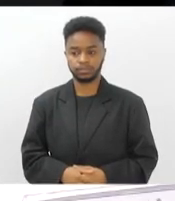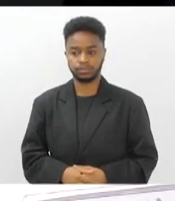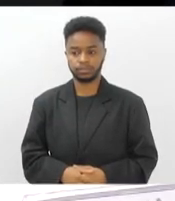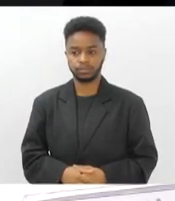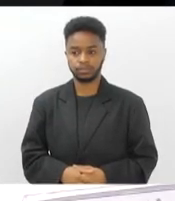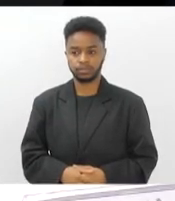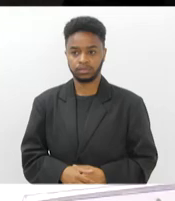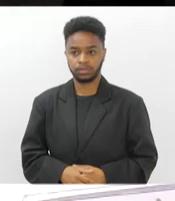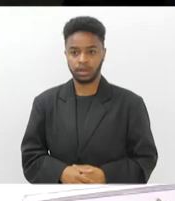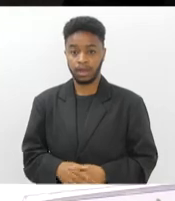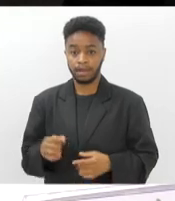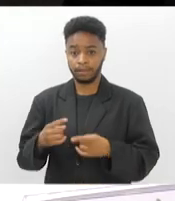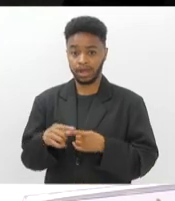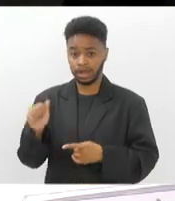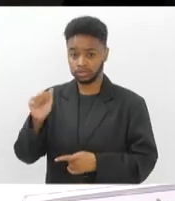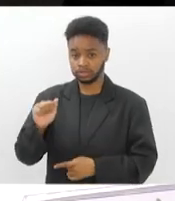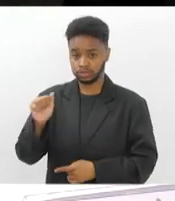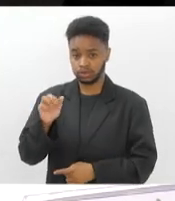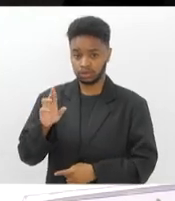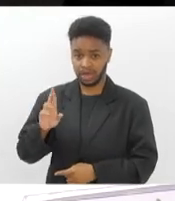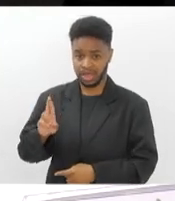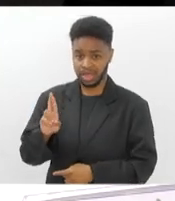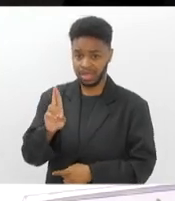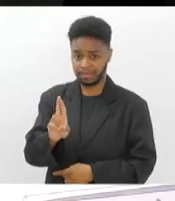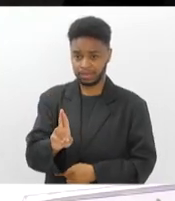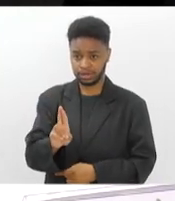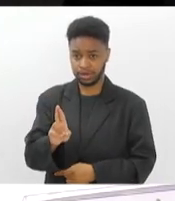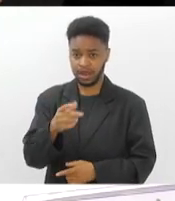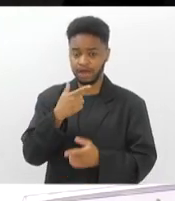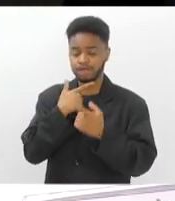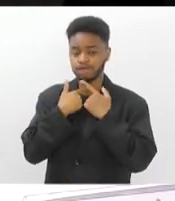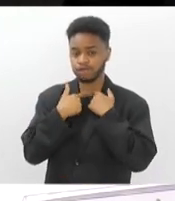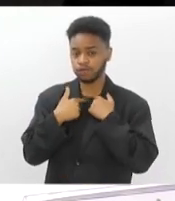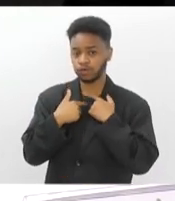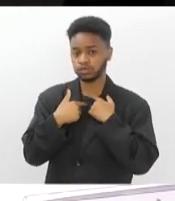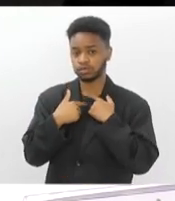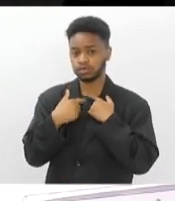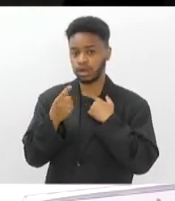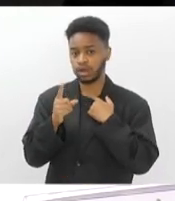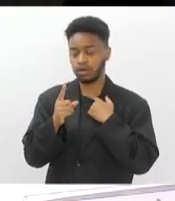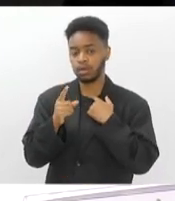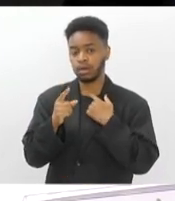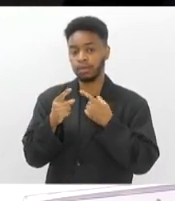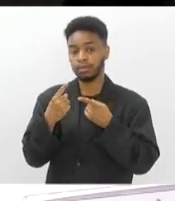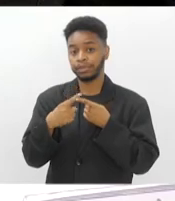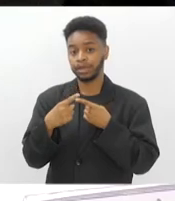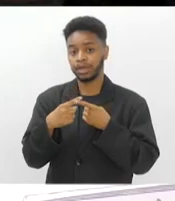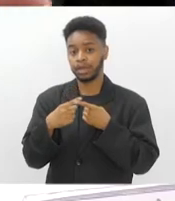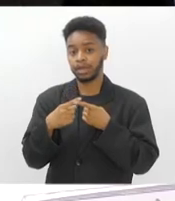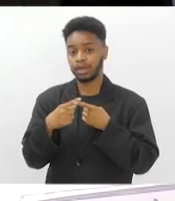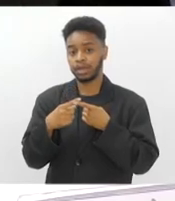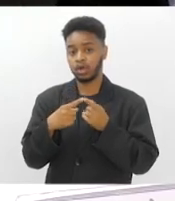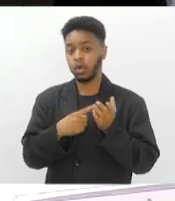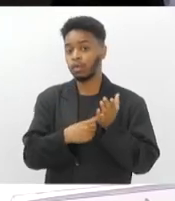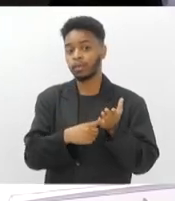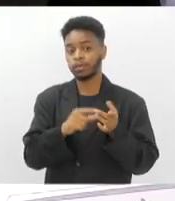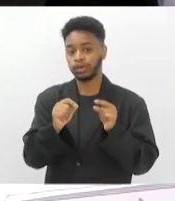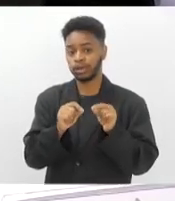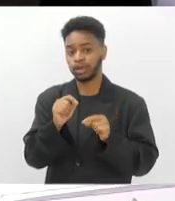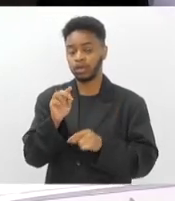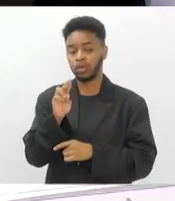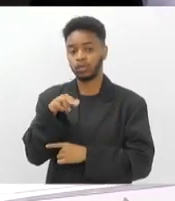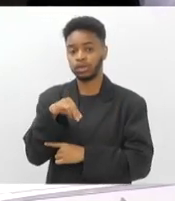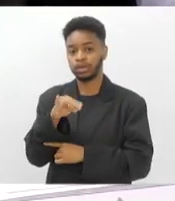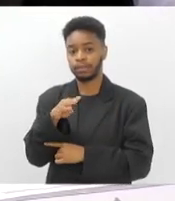não representam a vontade de cada quer dizer quem tem o compromisso é é a Golden